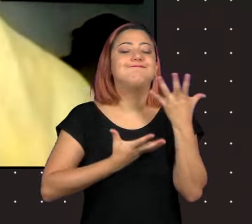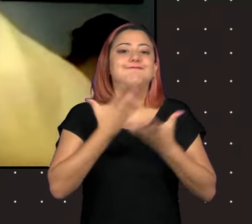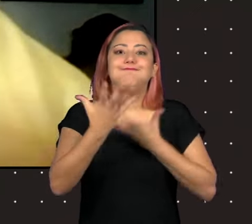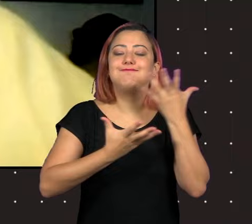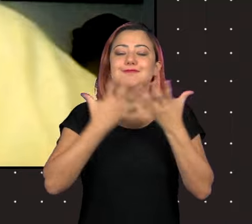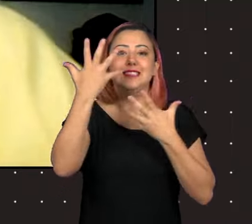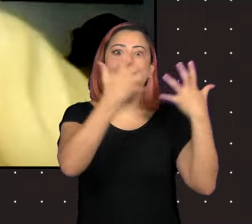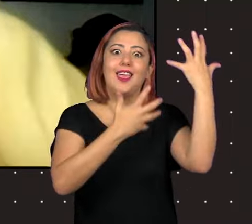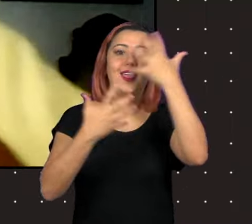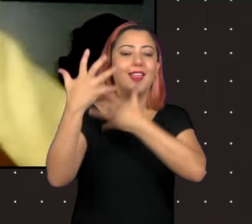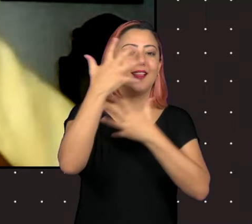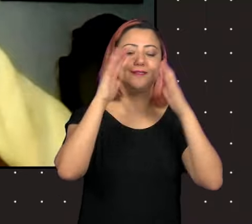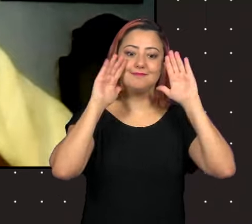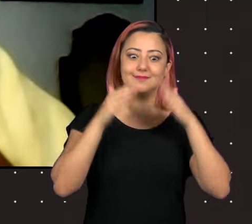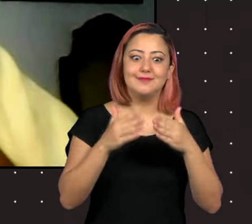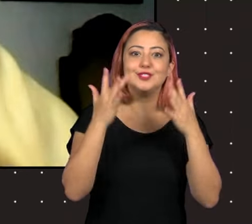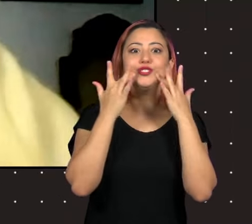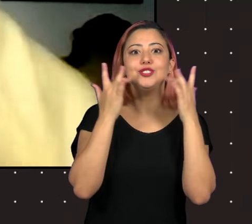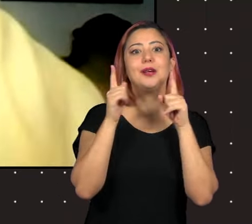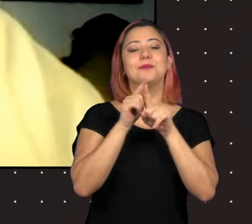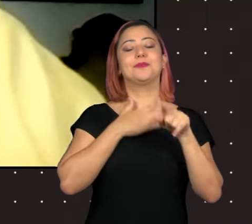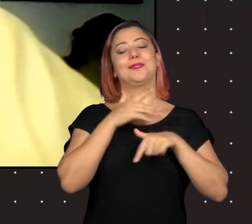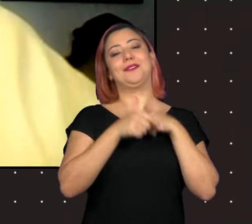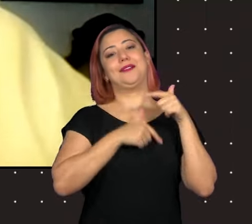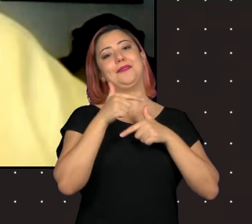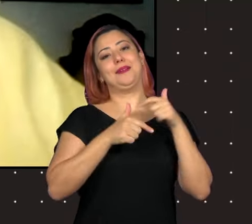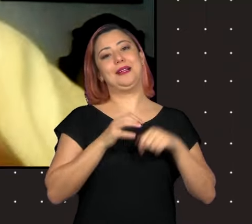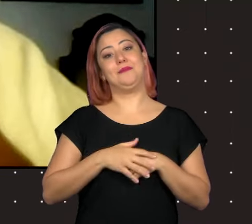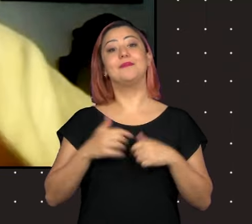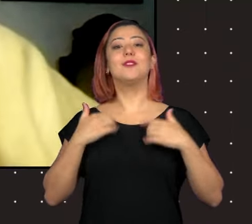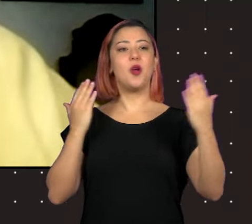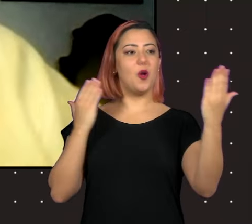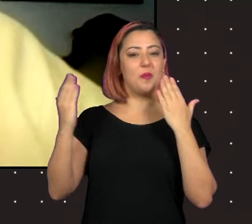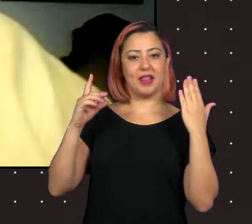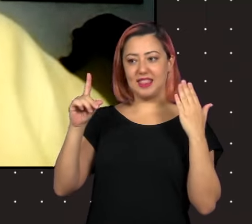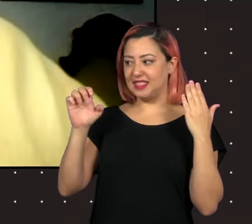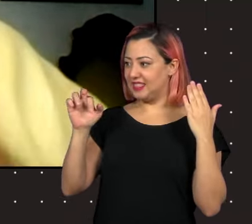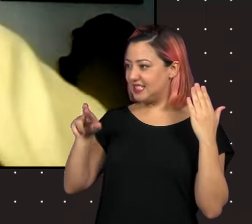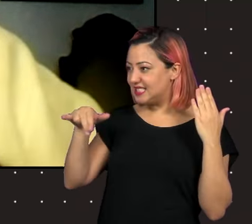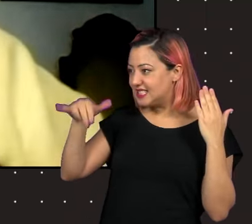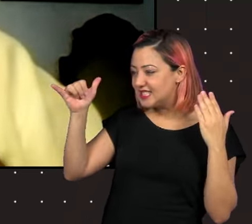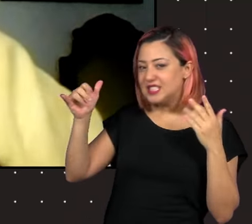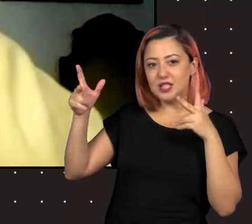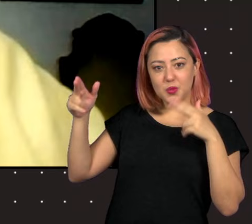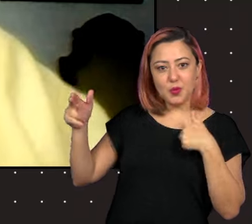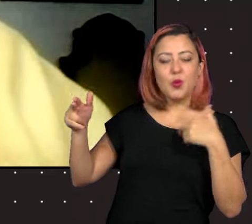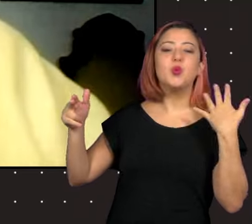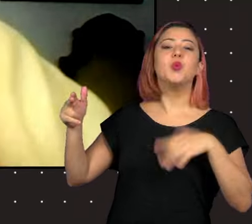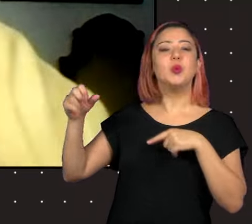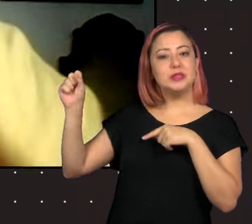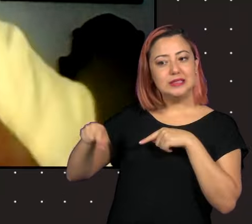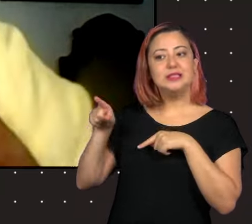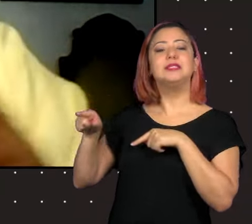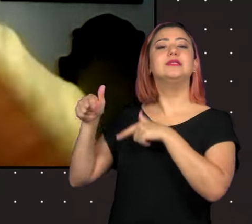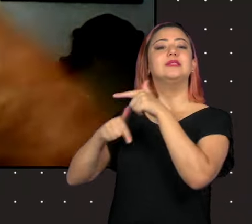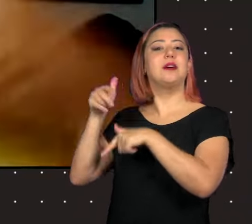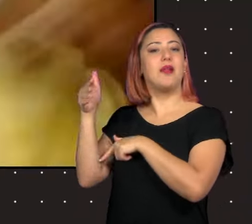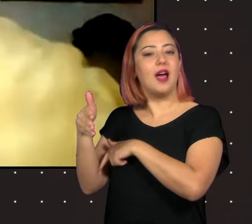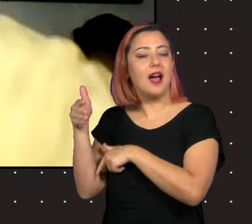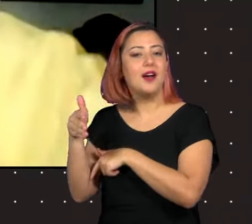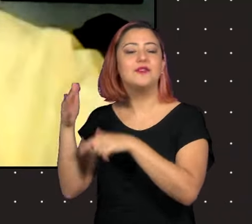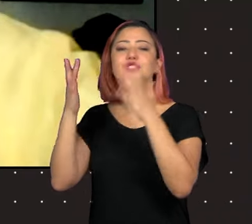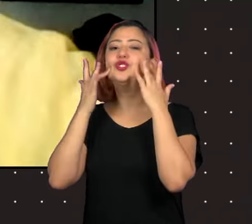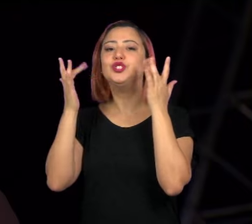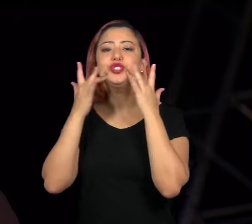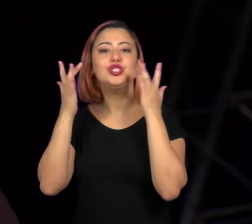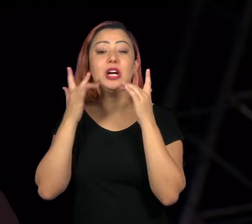deslocada pelo teatro e pelo meu ofício. A Dercy é uma mulher de teatro, ela não vive em outro lugar, não existe em outro lugar.